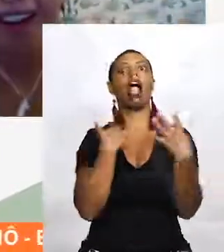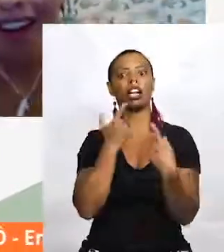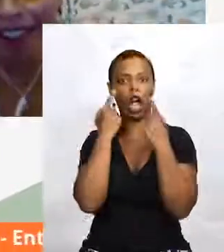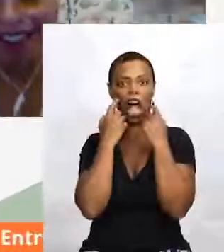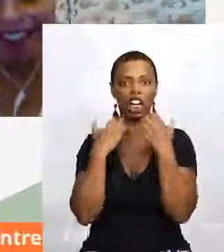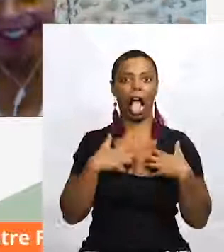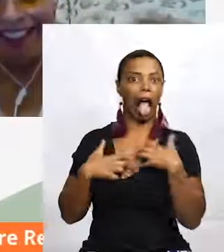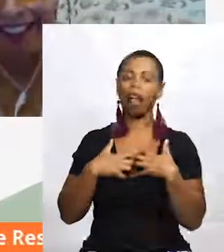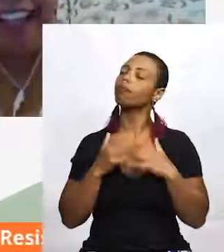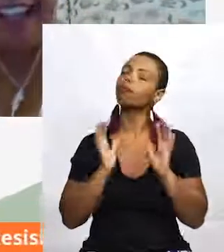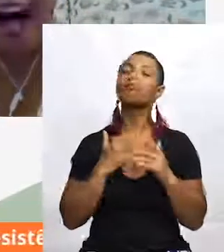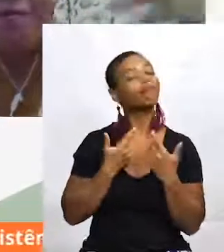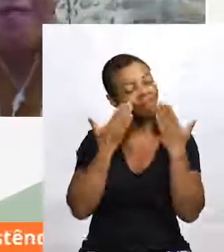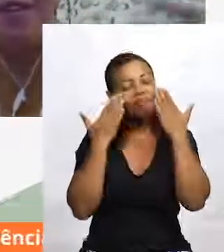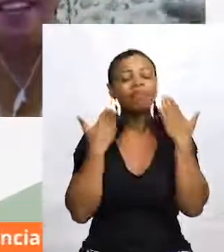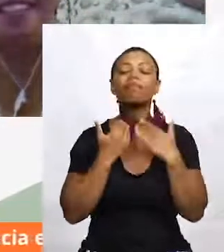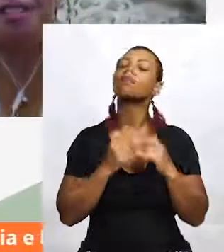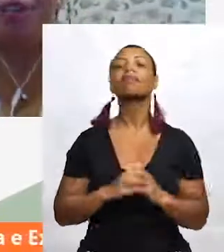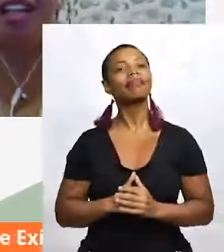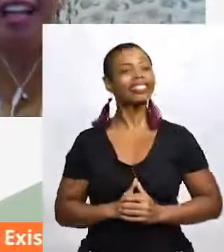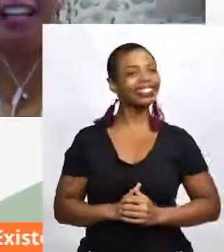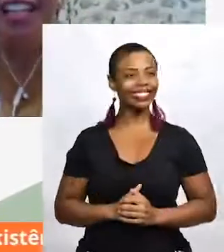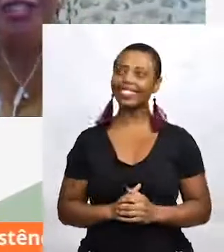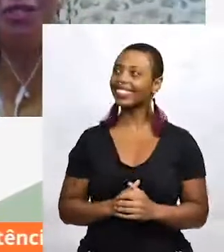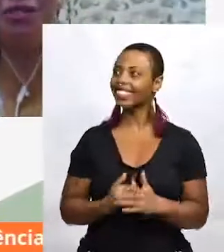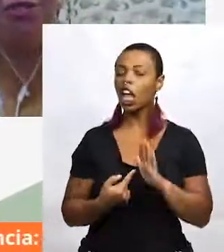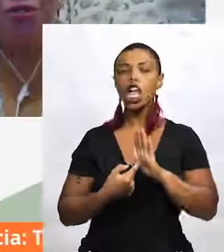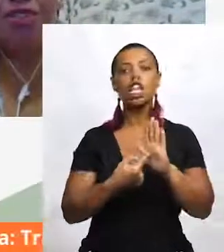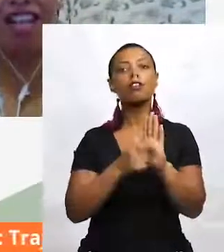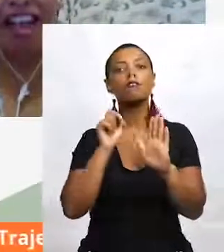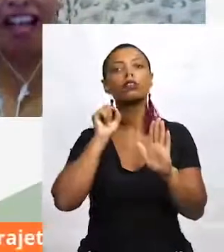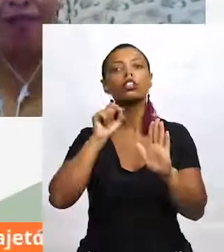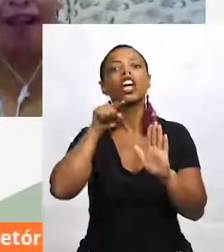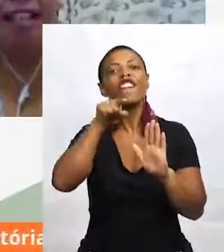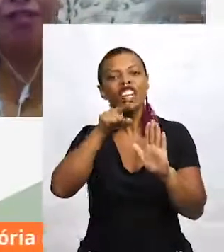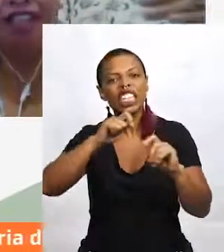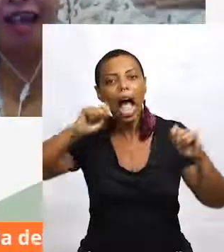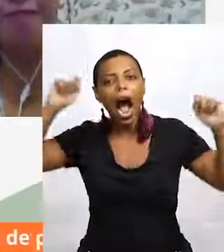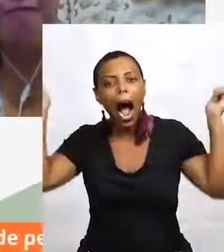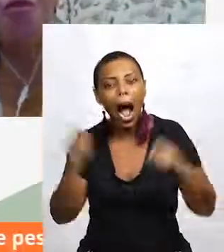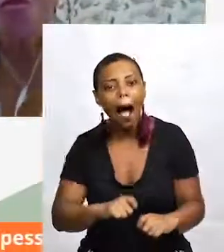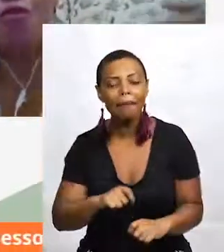E bola pra frente, vai lá, mostra, porque além de tudo você é